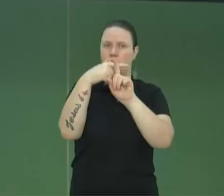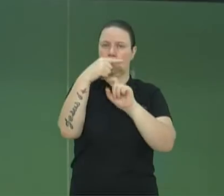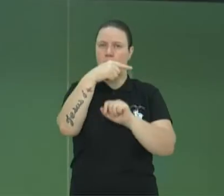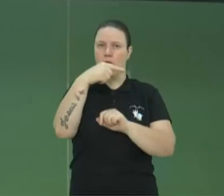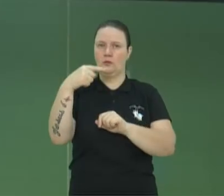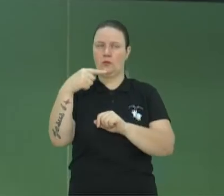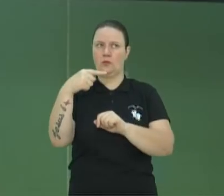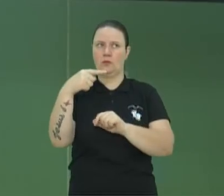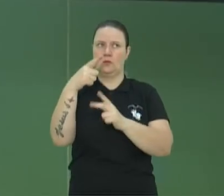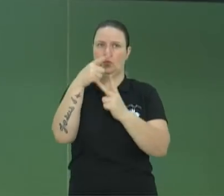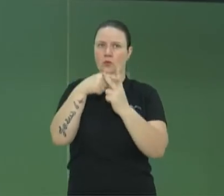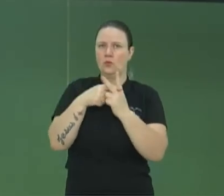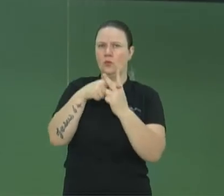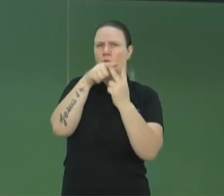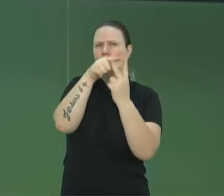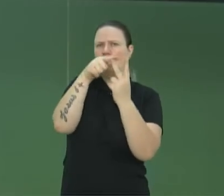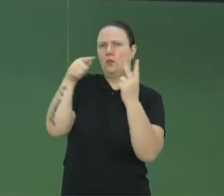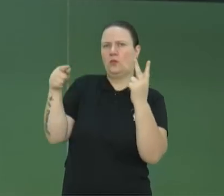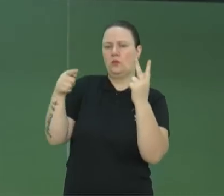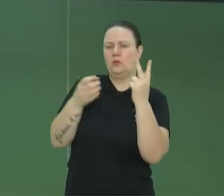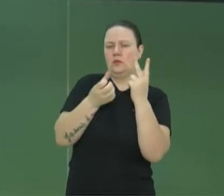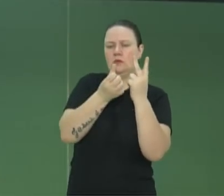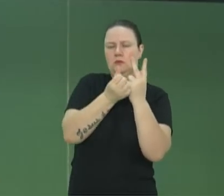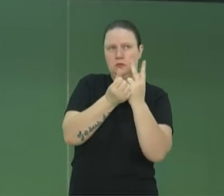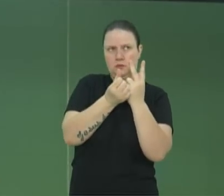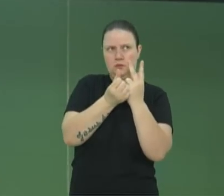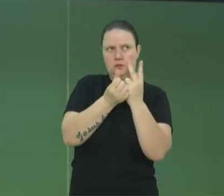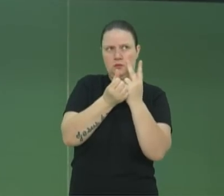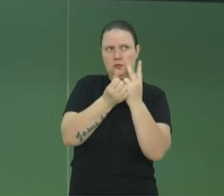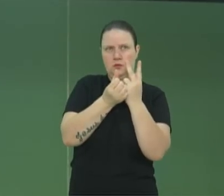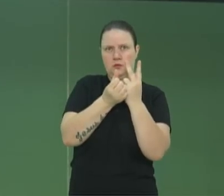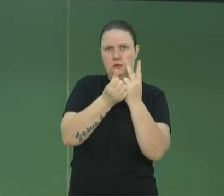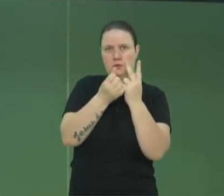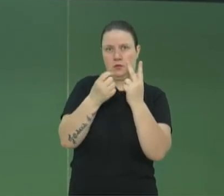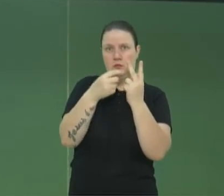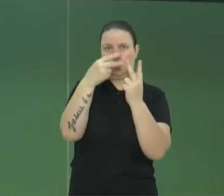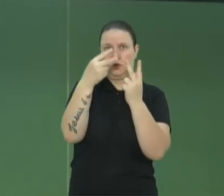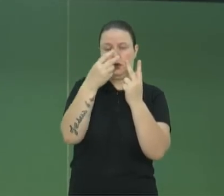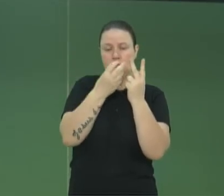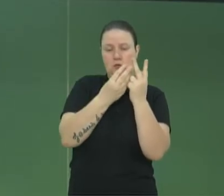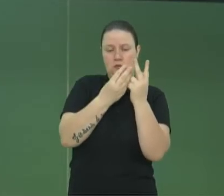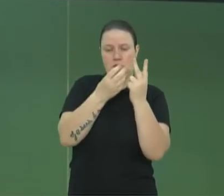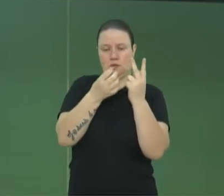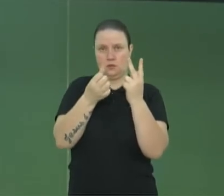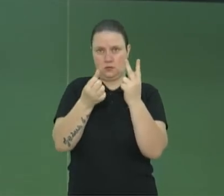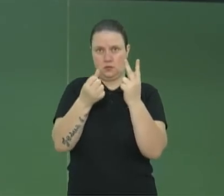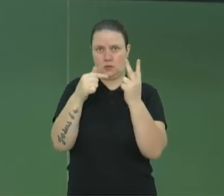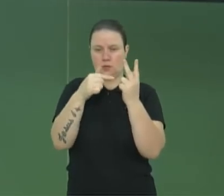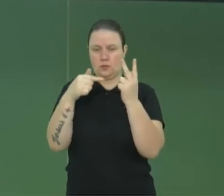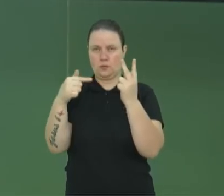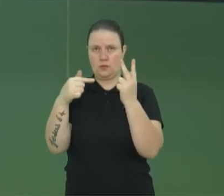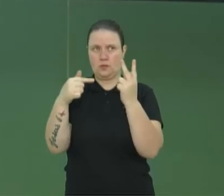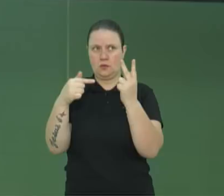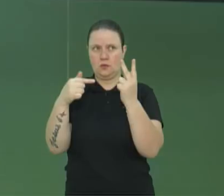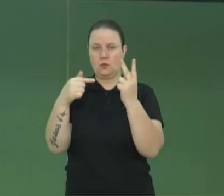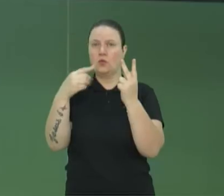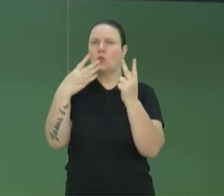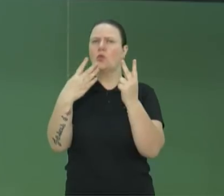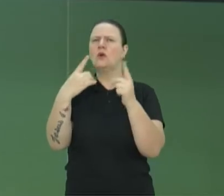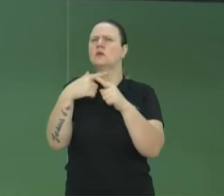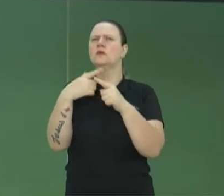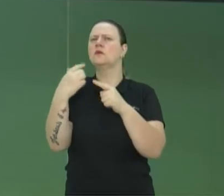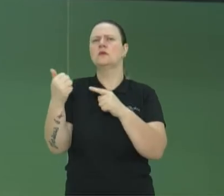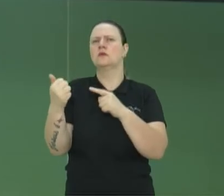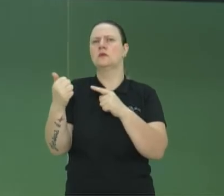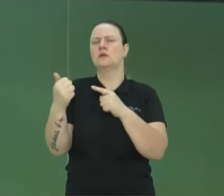quadrada de 6 ao quadrado, 36, menos 4 vezes a. O a é o